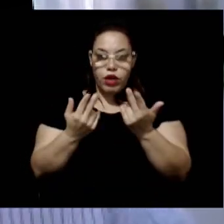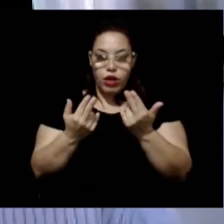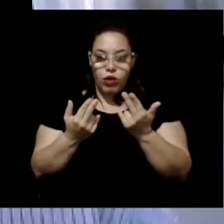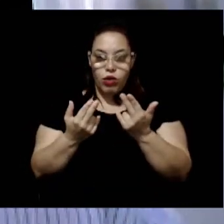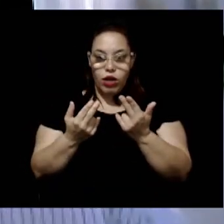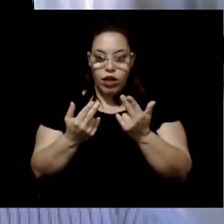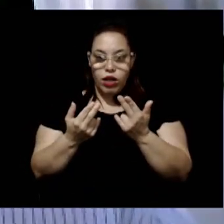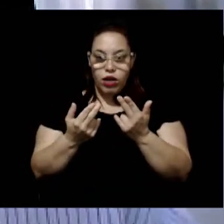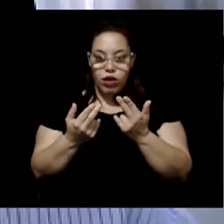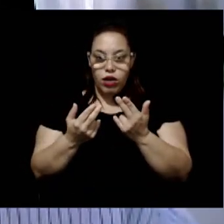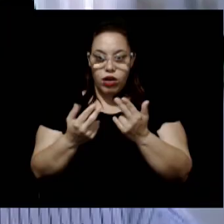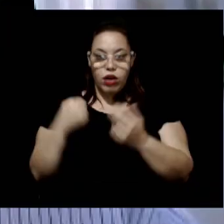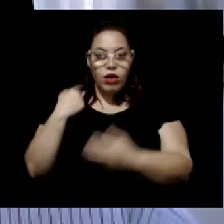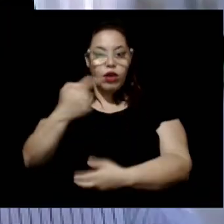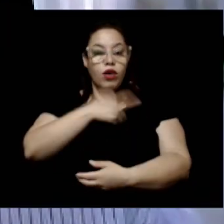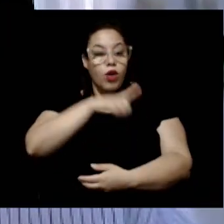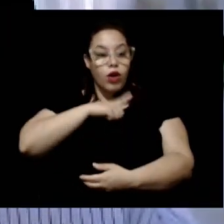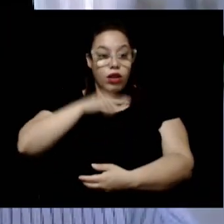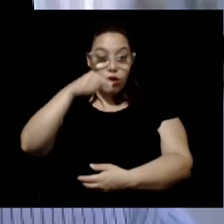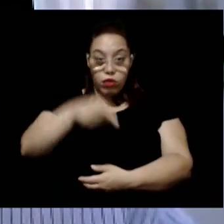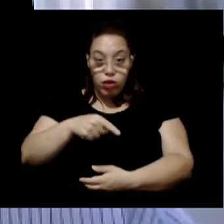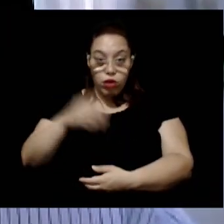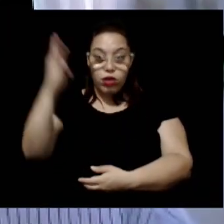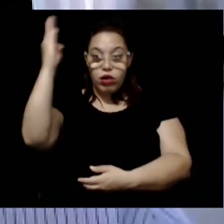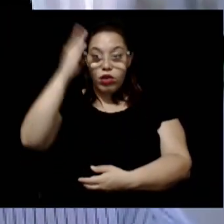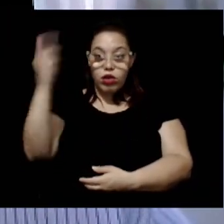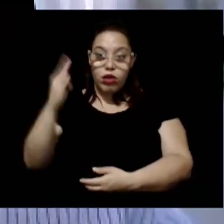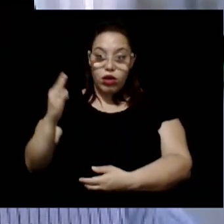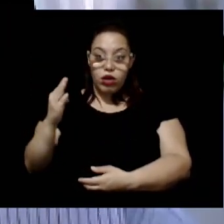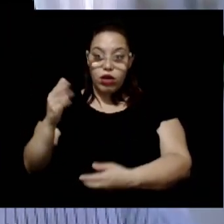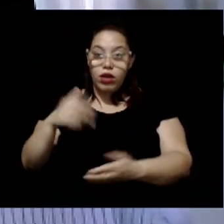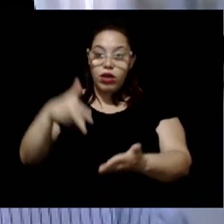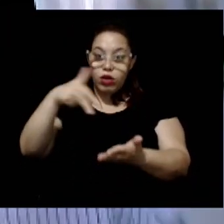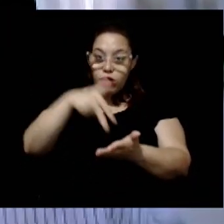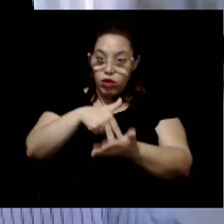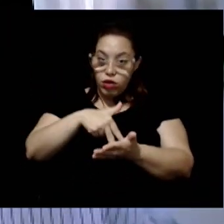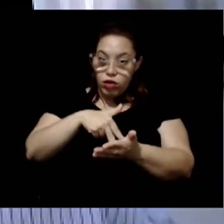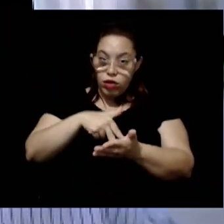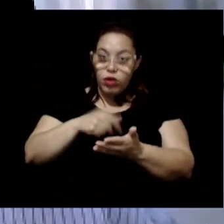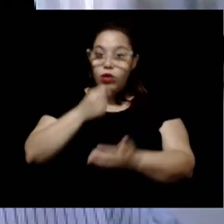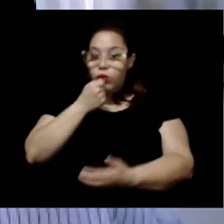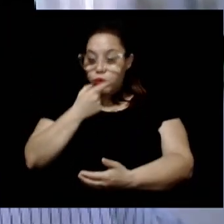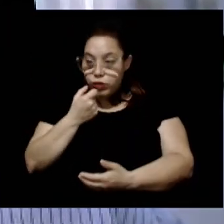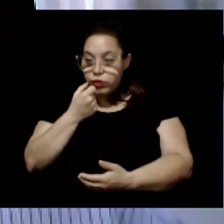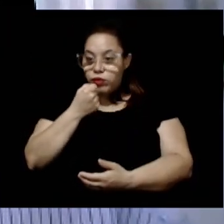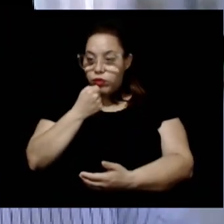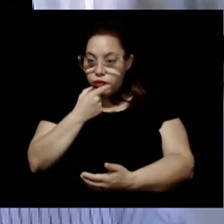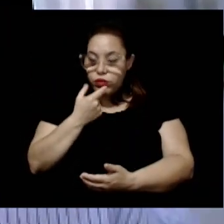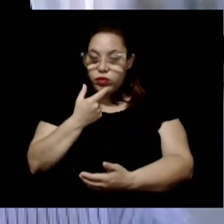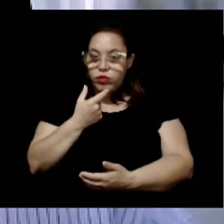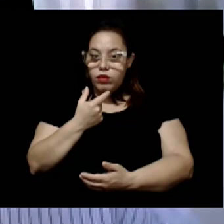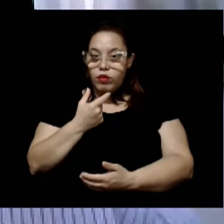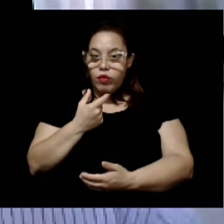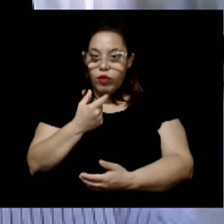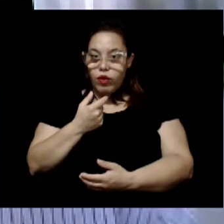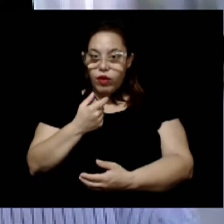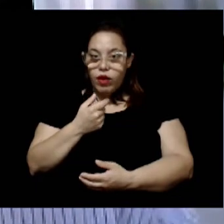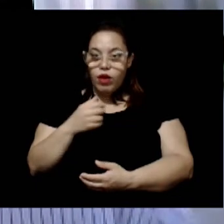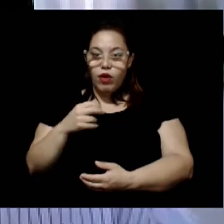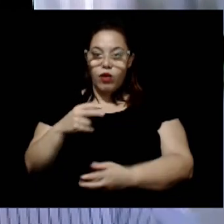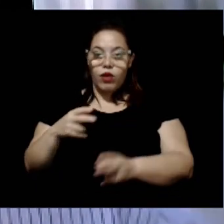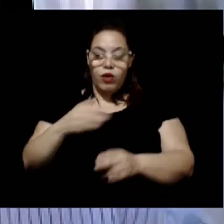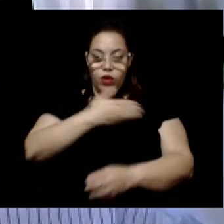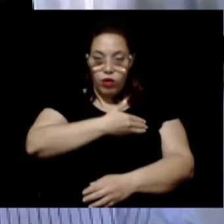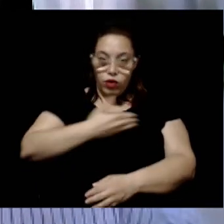nós temos aqui no Brasil a disponibilidade desses medicamentos, tanto no setor público quanto no